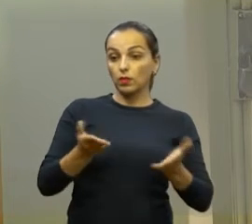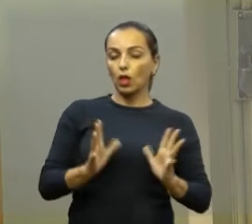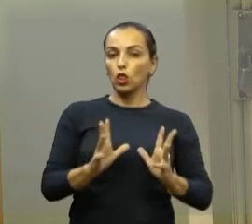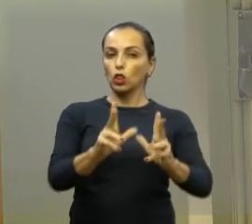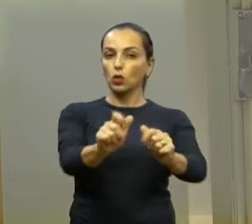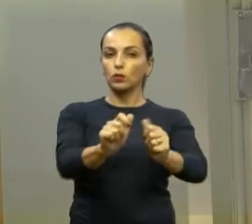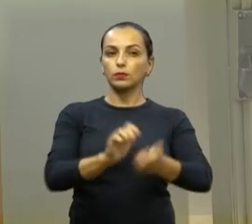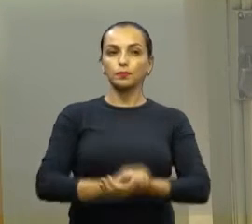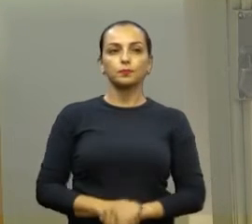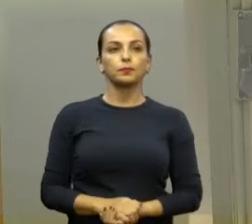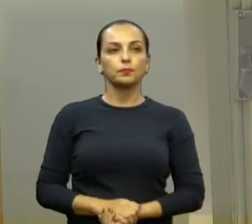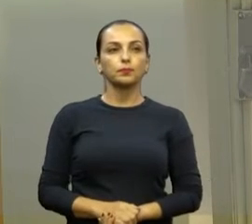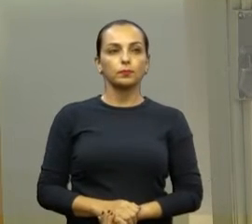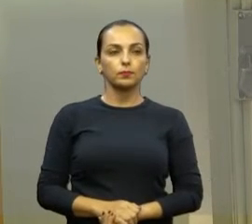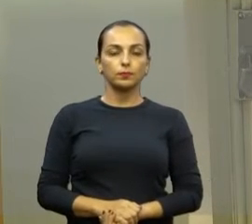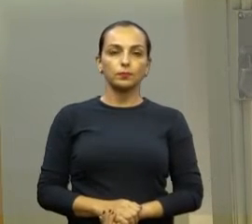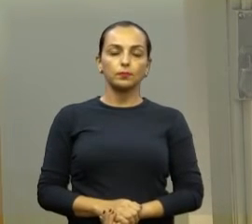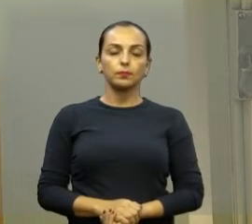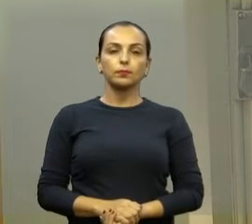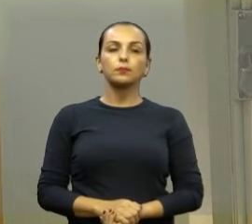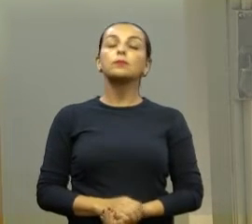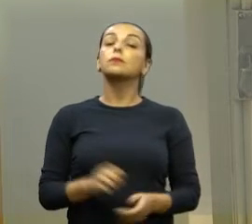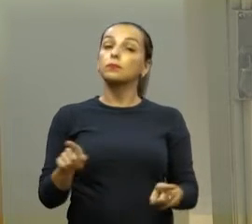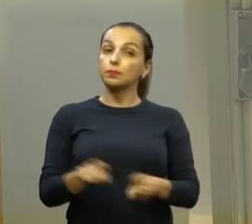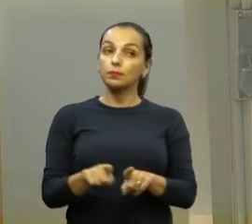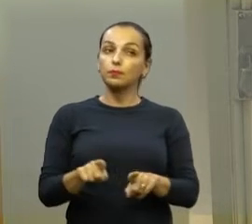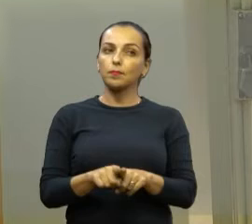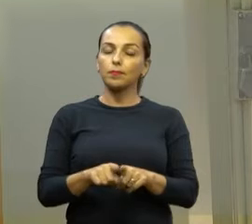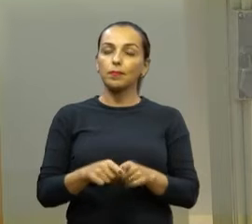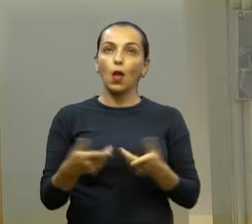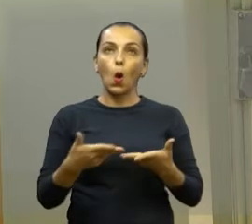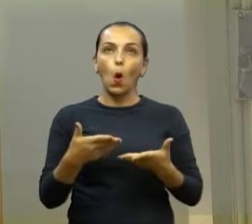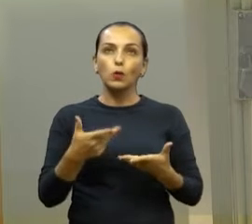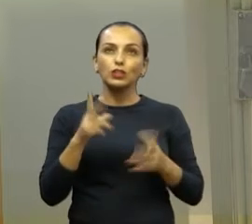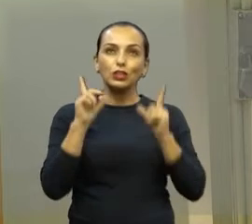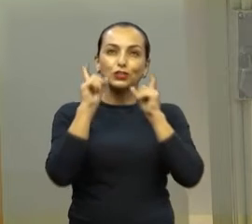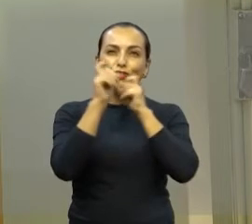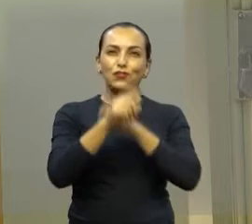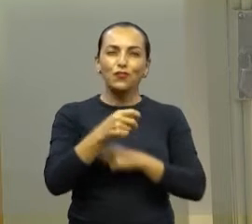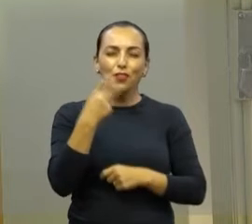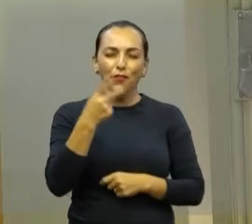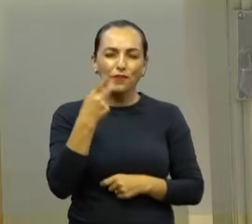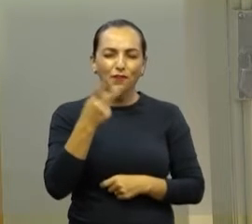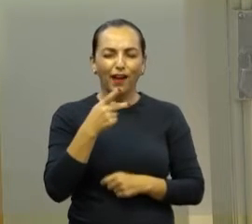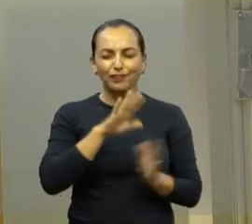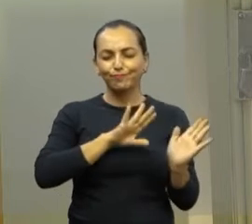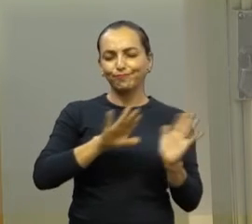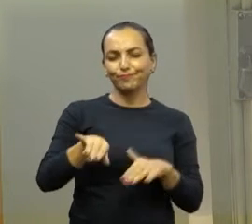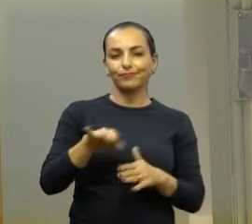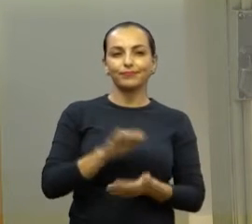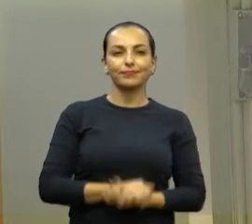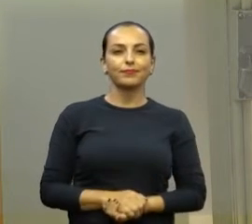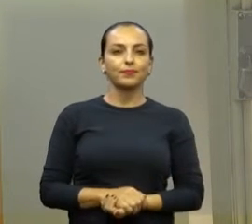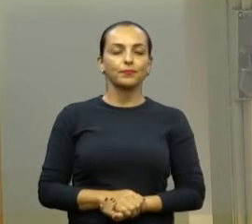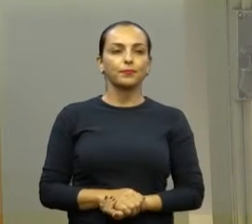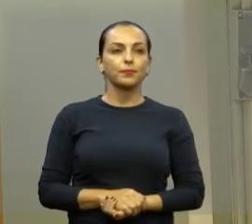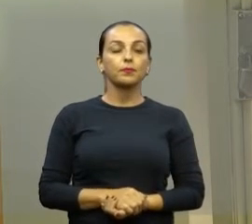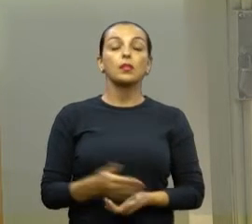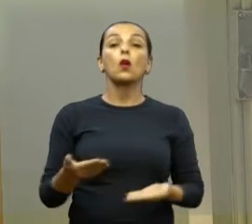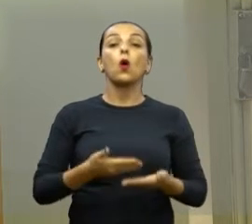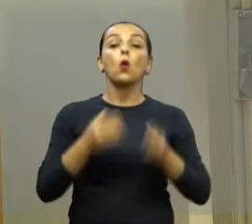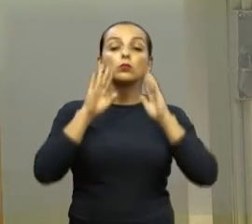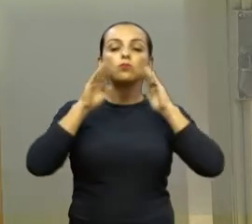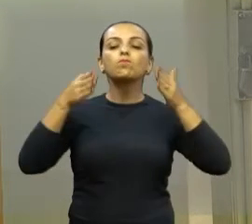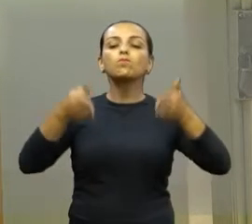é a aos vereadores agora a língua dobrou Deixa para lá eu queria falar hoje